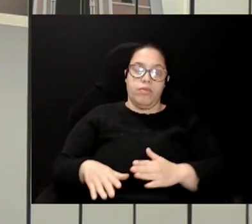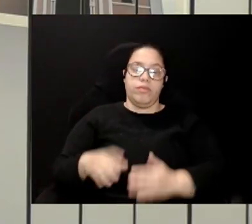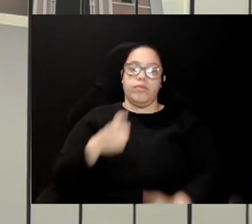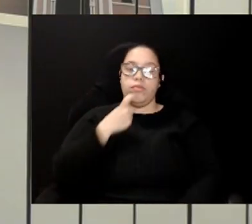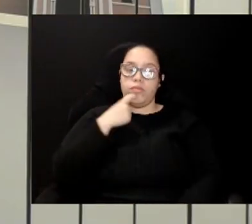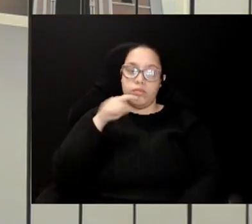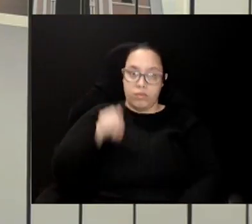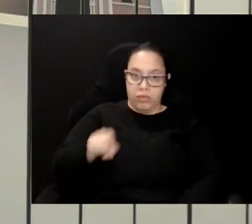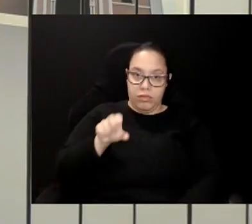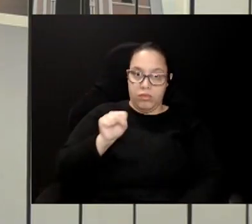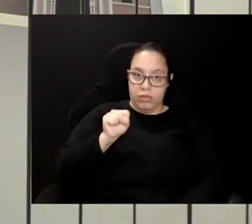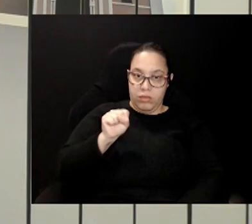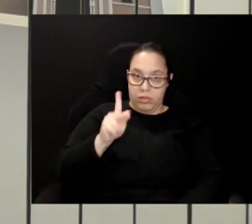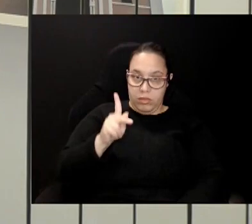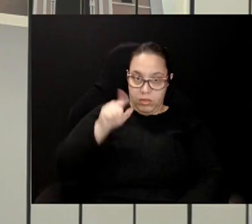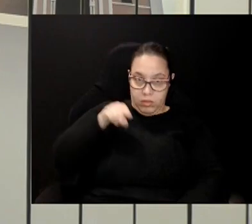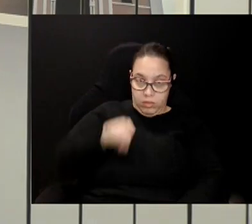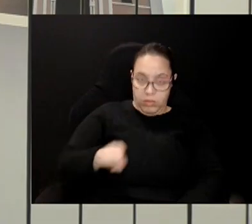campinas.sp.leg.br.